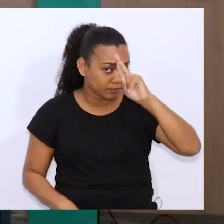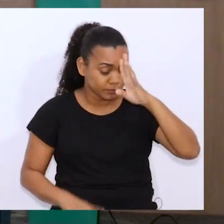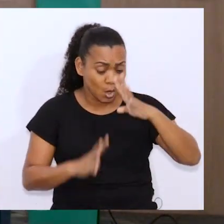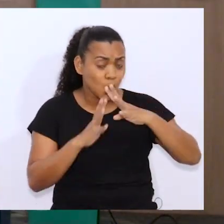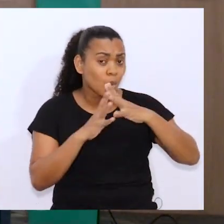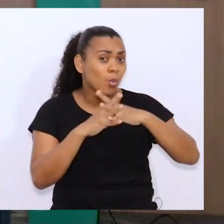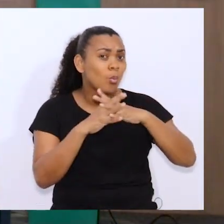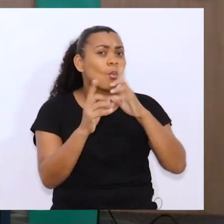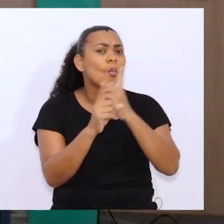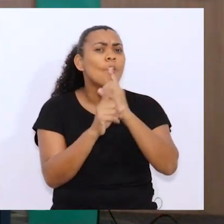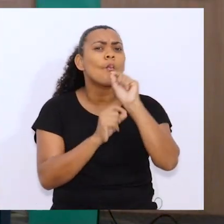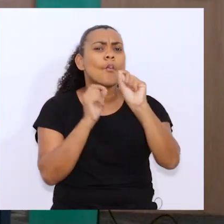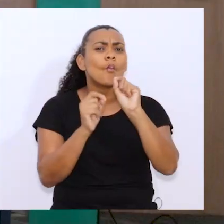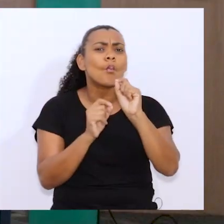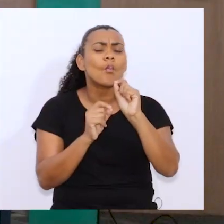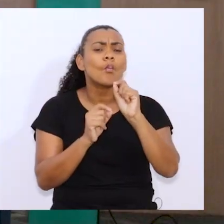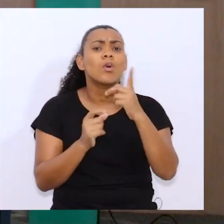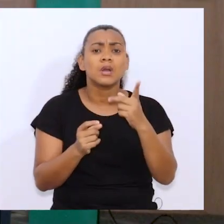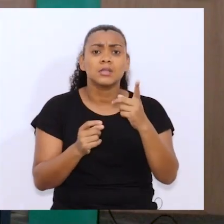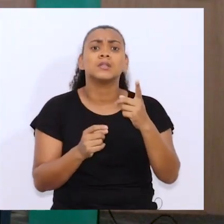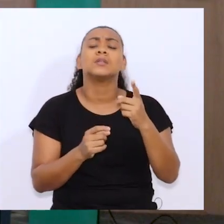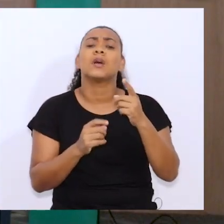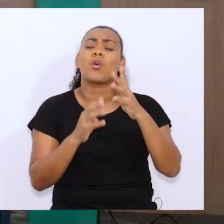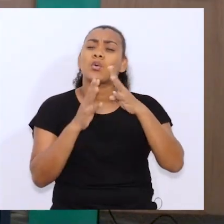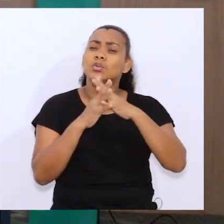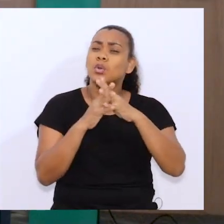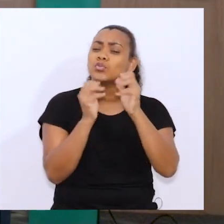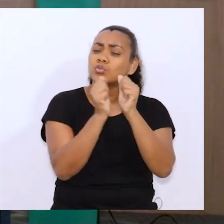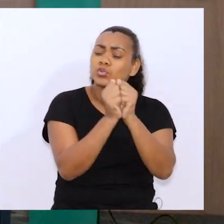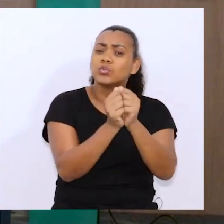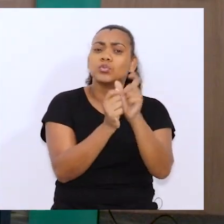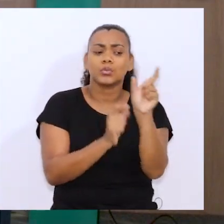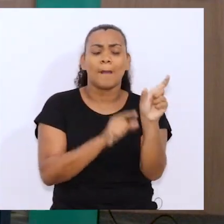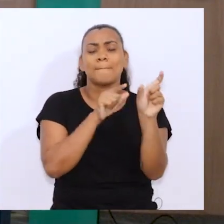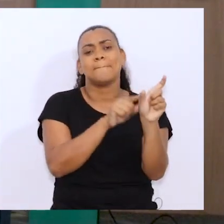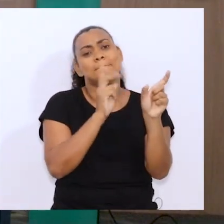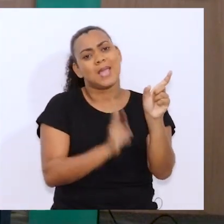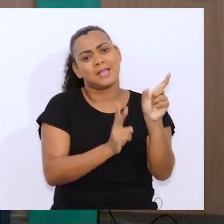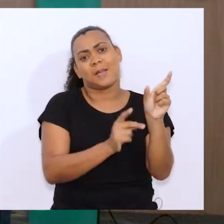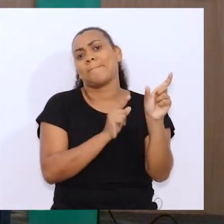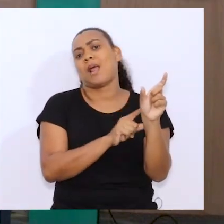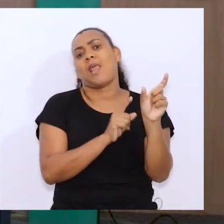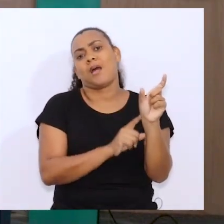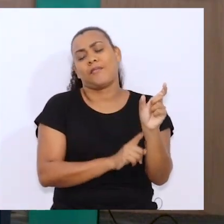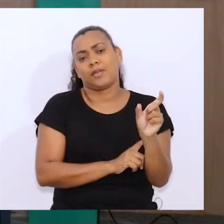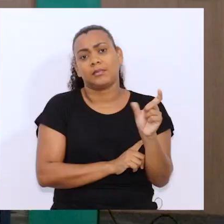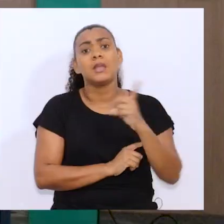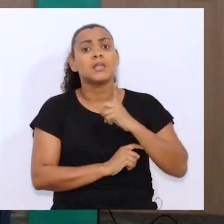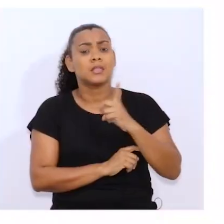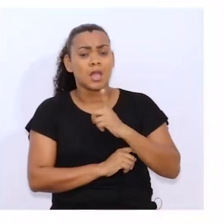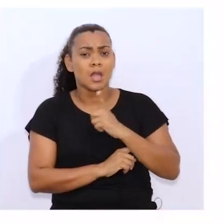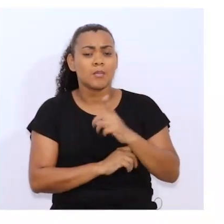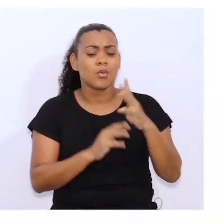encontros consonantais são as consoantes juntas na mesma palavra. Temos o